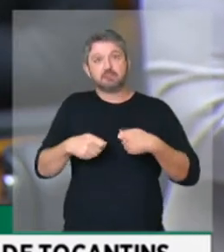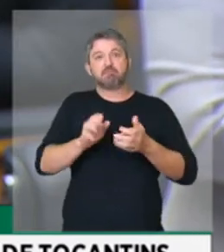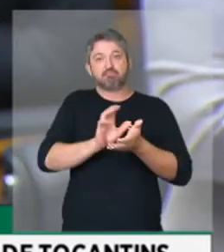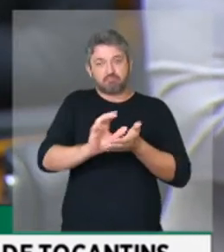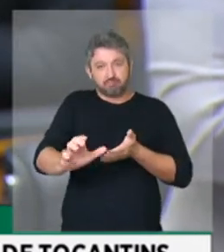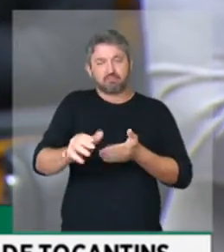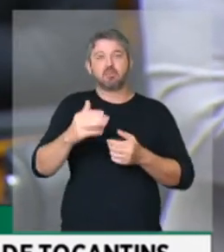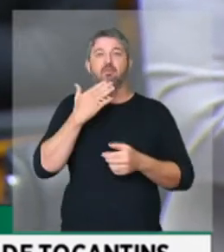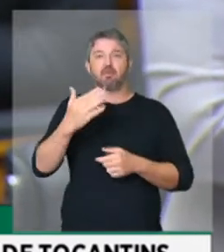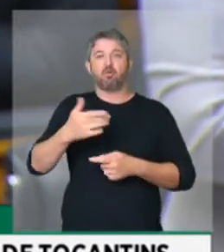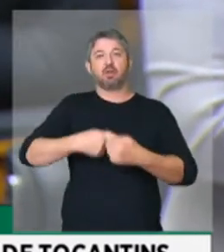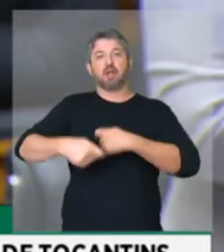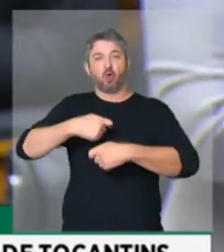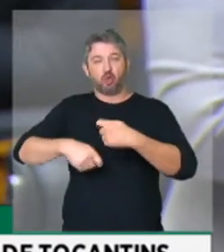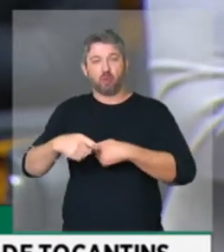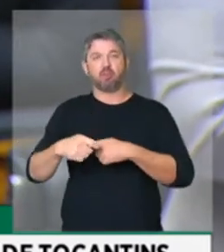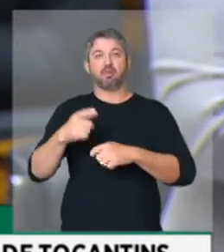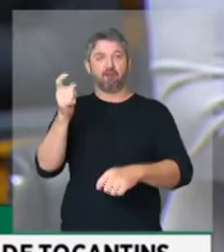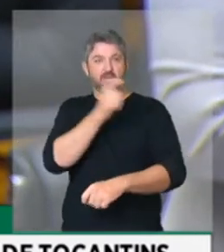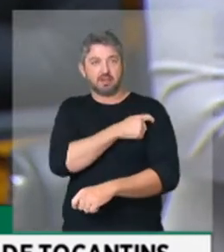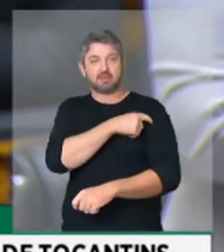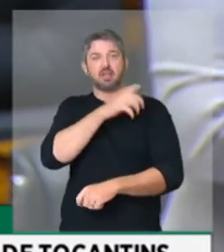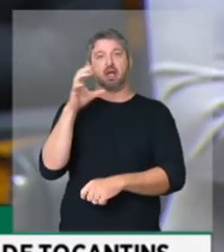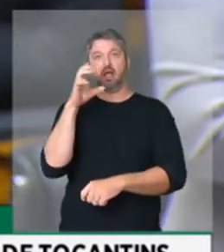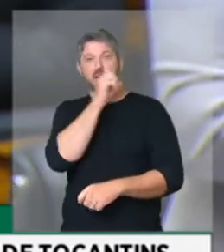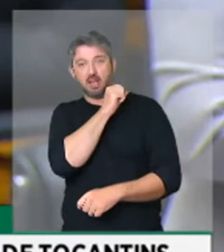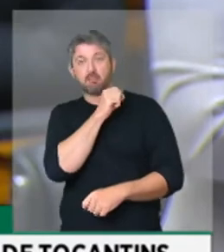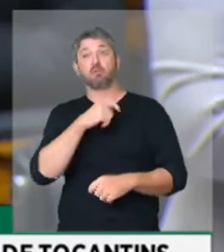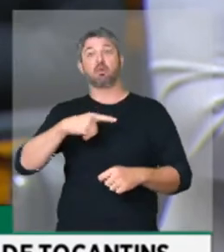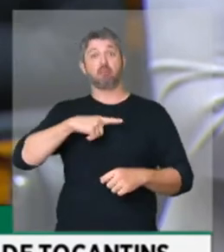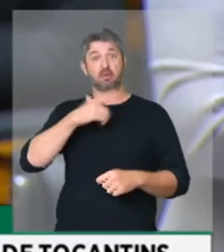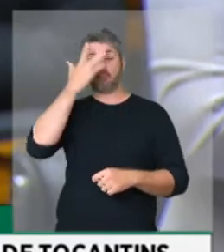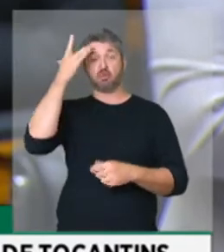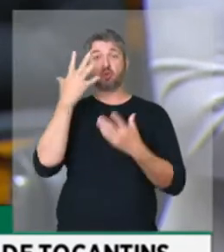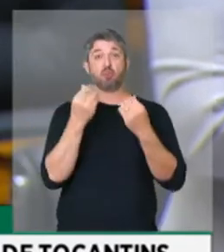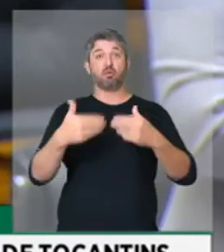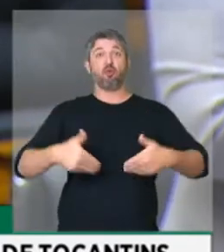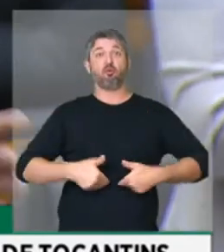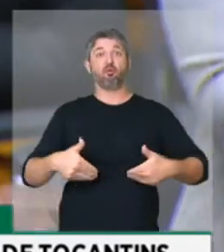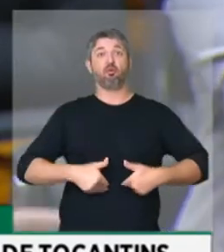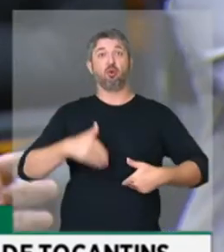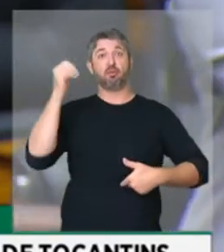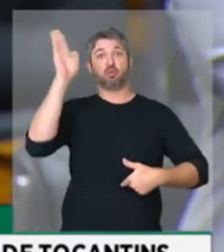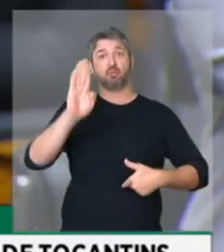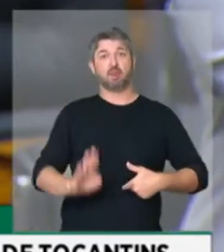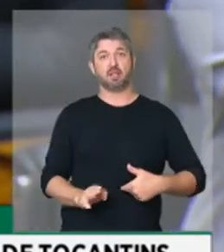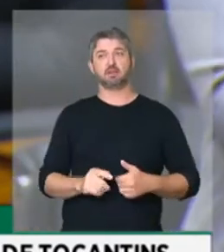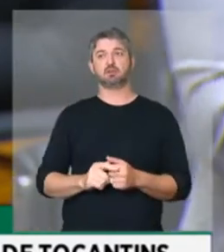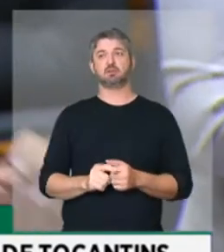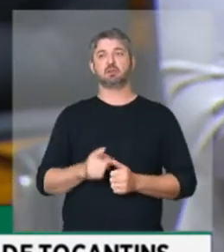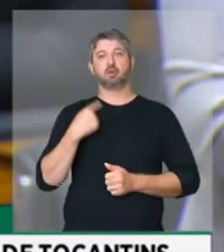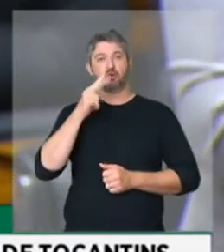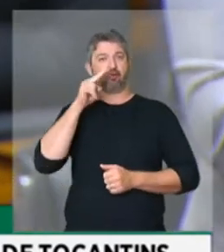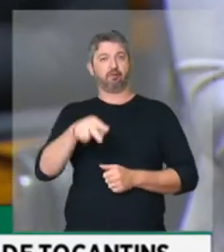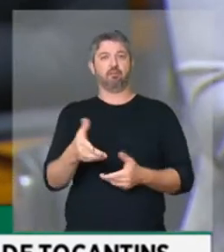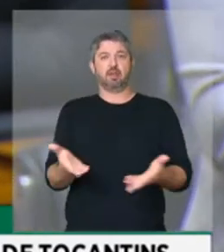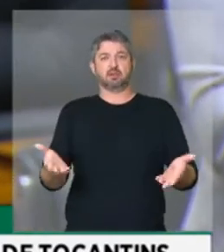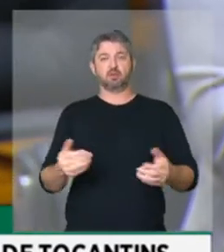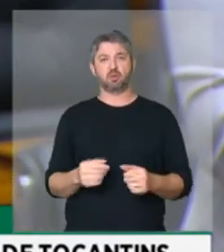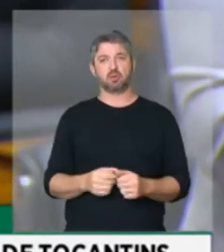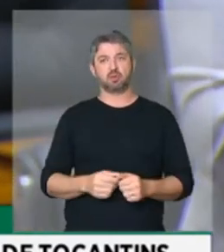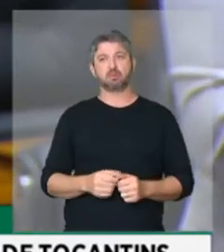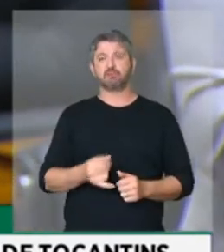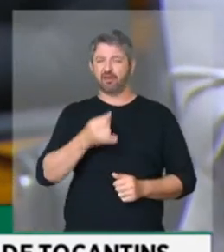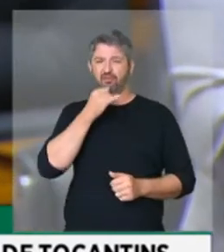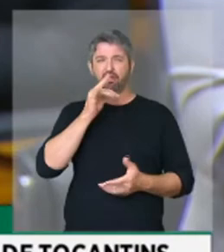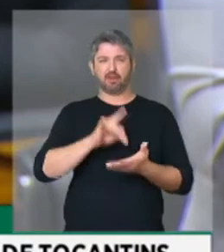na economia, de vacinação rápida. Tem muita gente passando fome nesse país. Quando a gente observa isso, fica muito